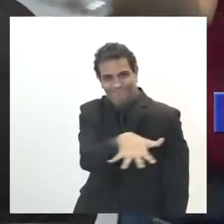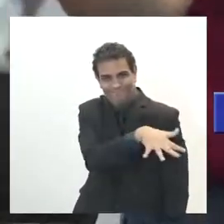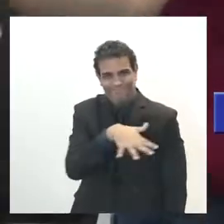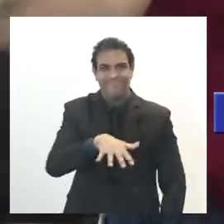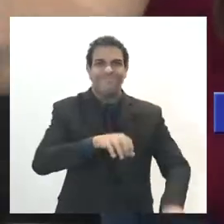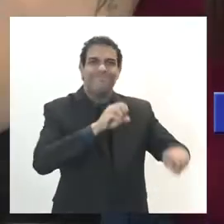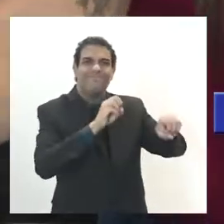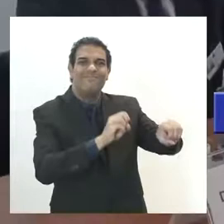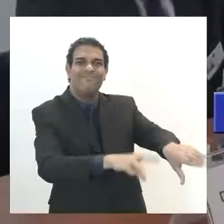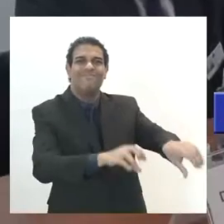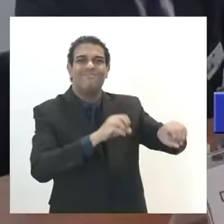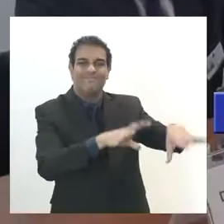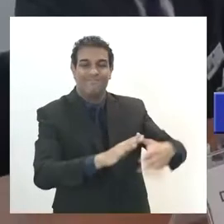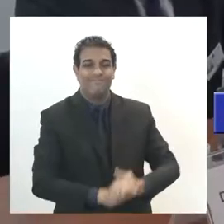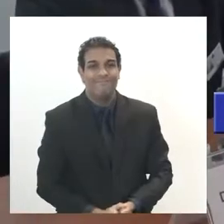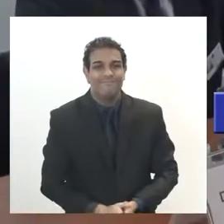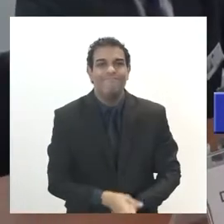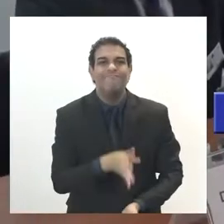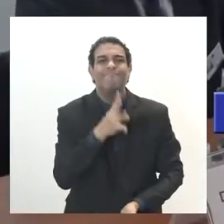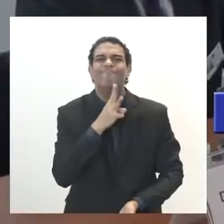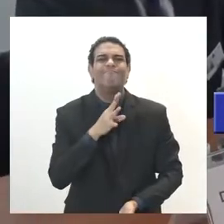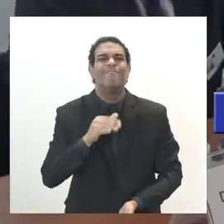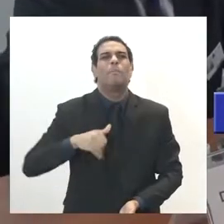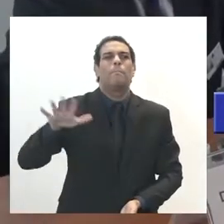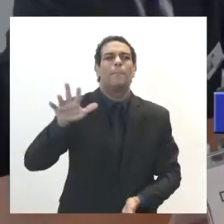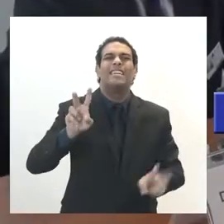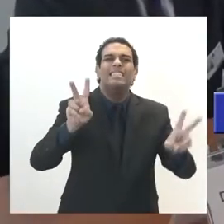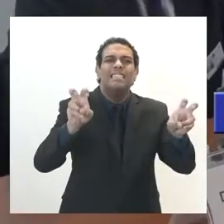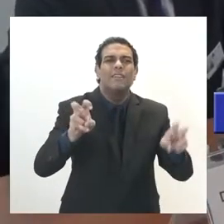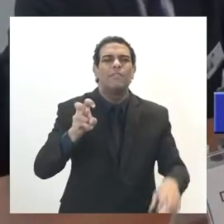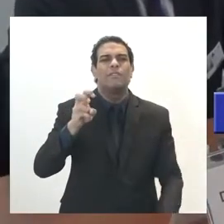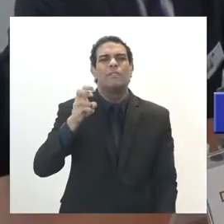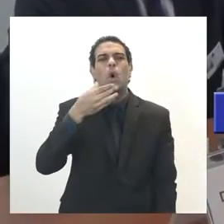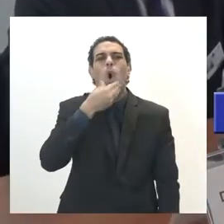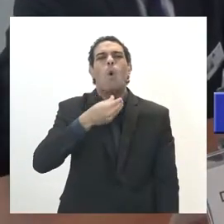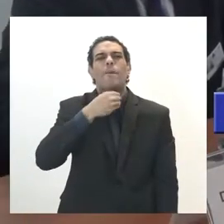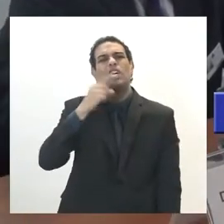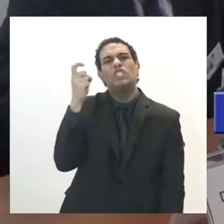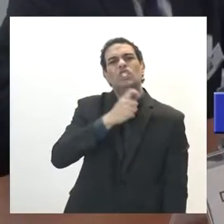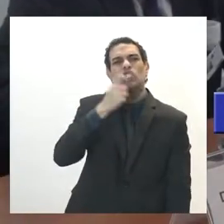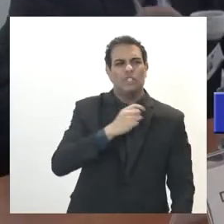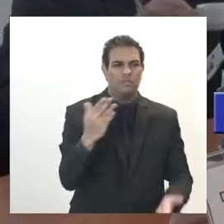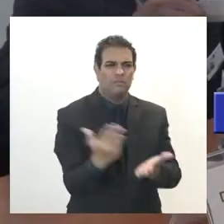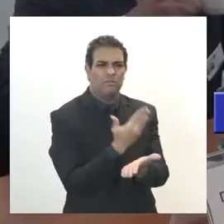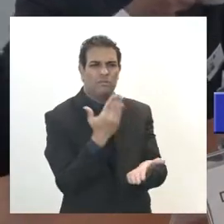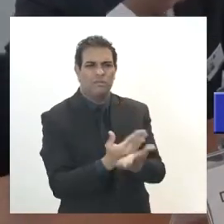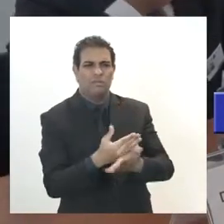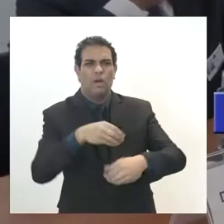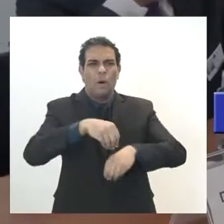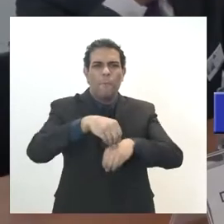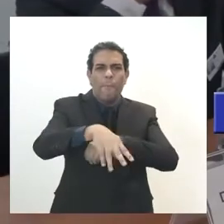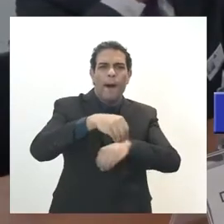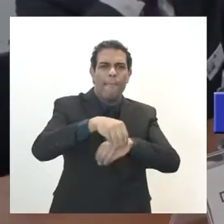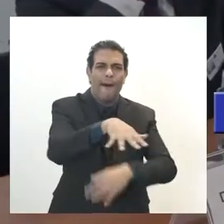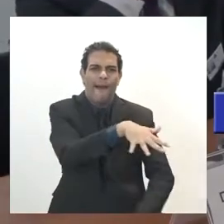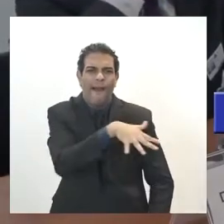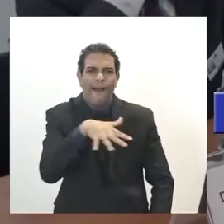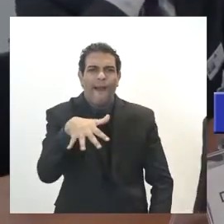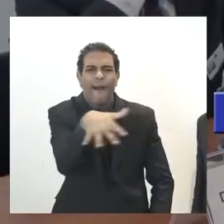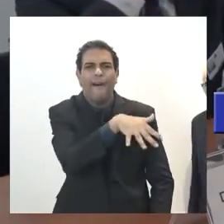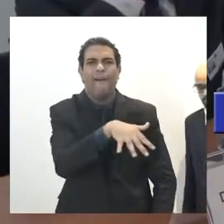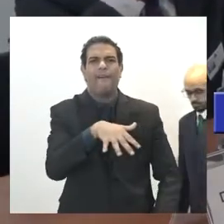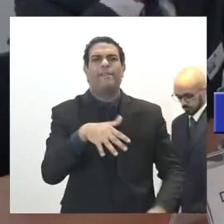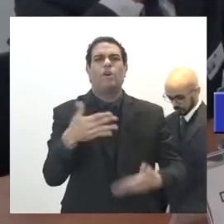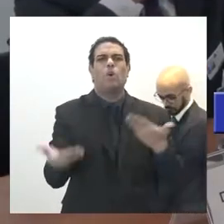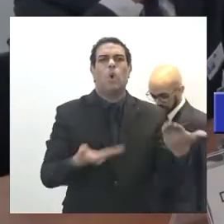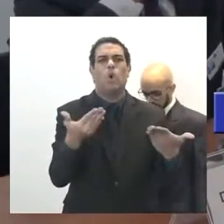Flávio deve conhecer e o banquinho abusar do menino mentiroso várias histórias que são contadas sobre aparelho escolar é sobre o